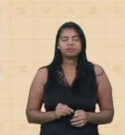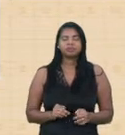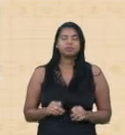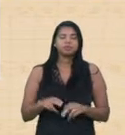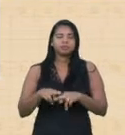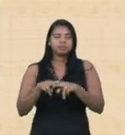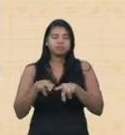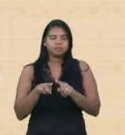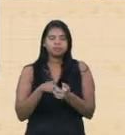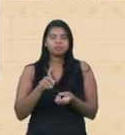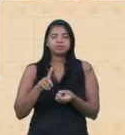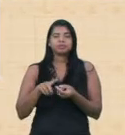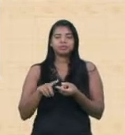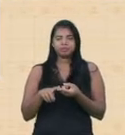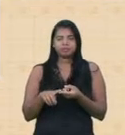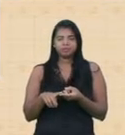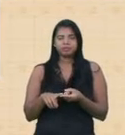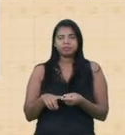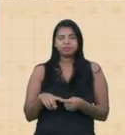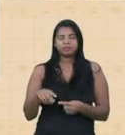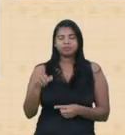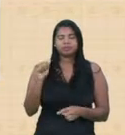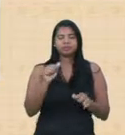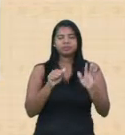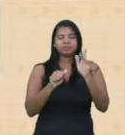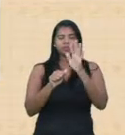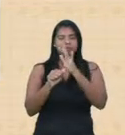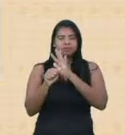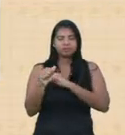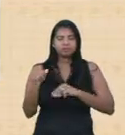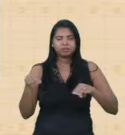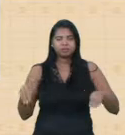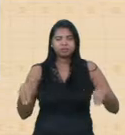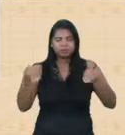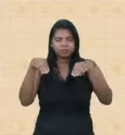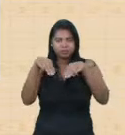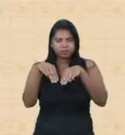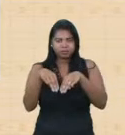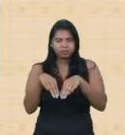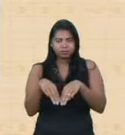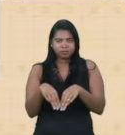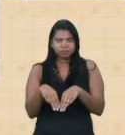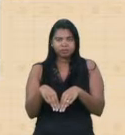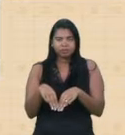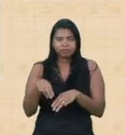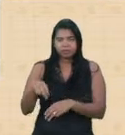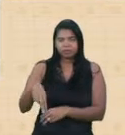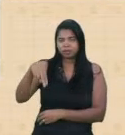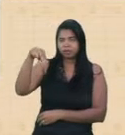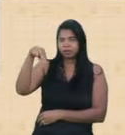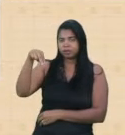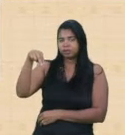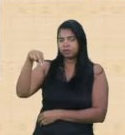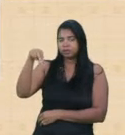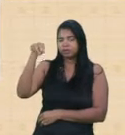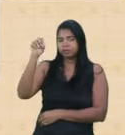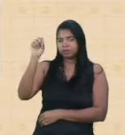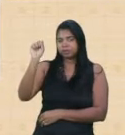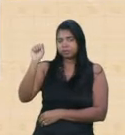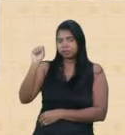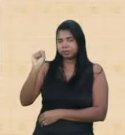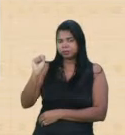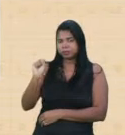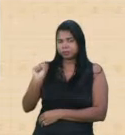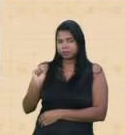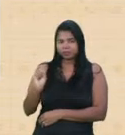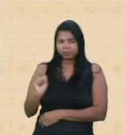Porém, o campo magnético, ele sai do polo norte, do lado externo, adentra ao polo sul, e quando ele faz